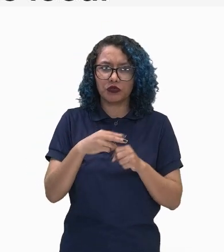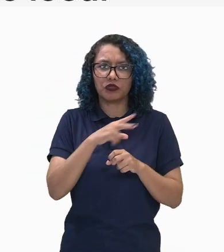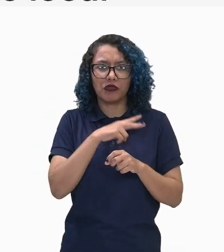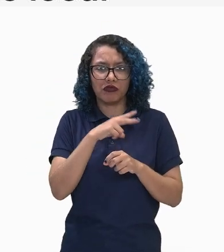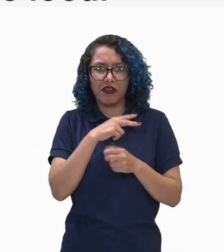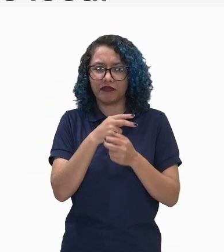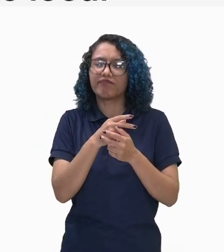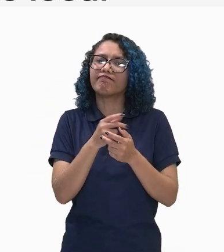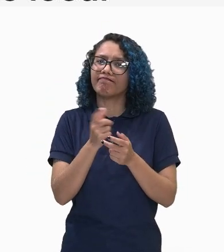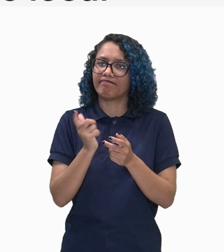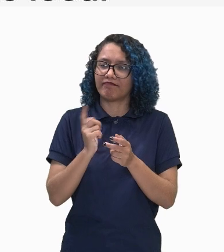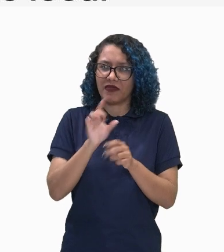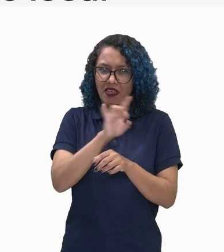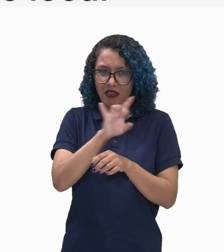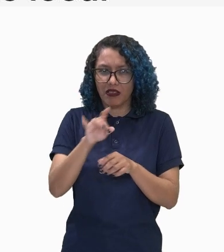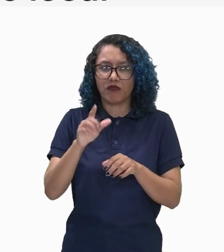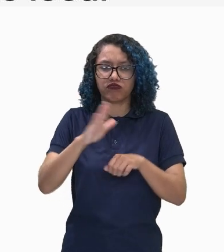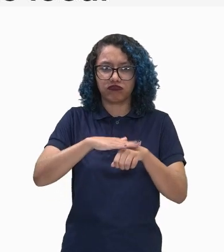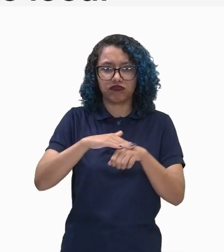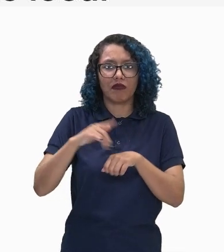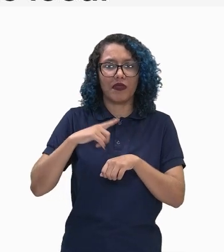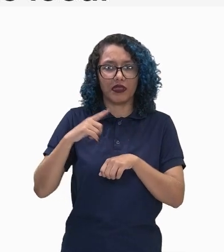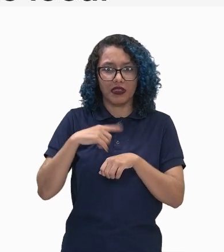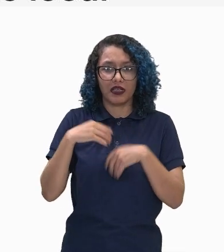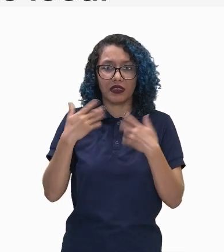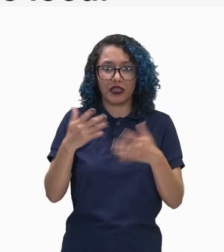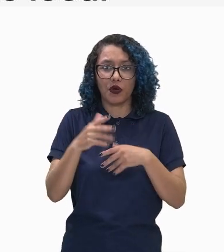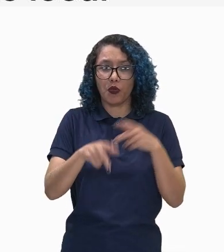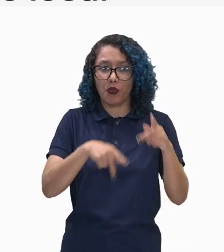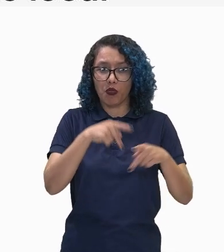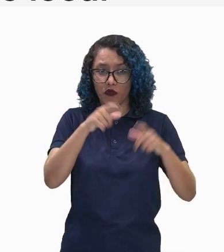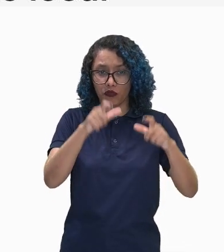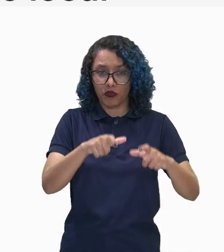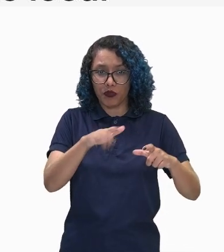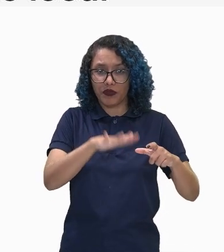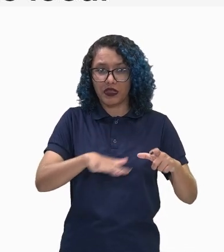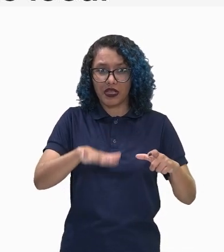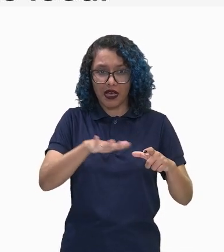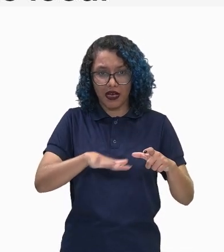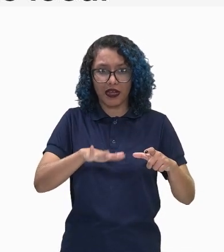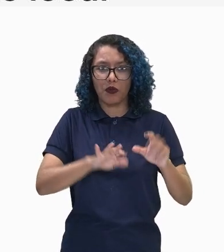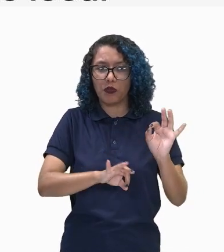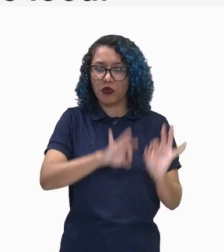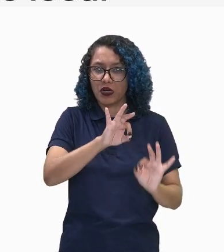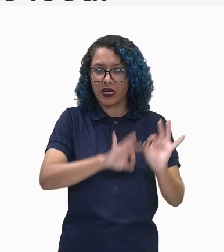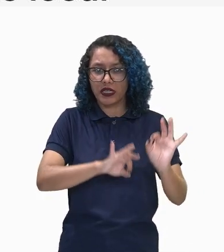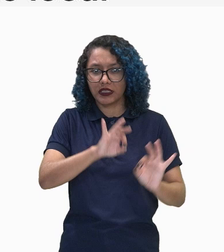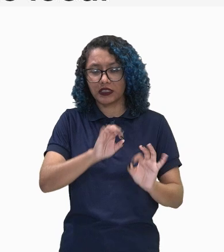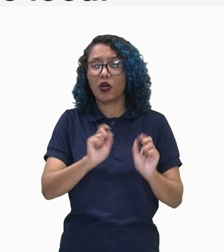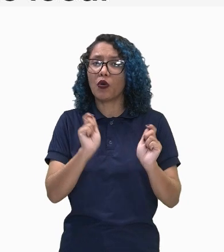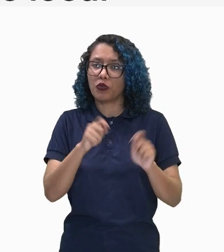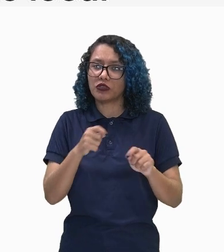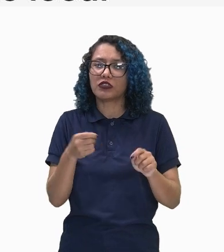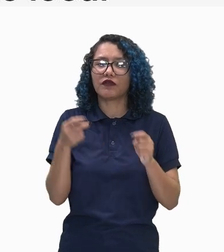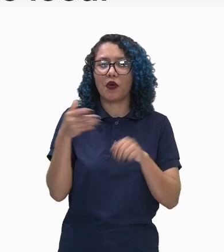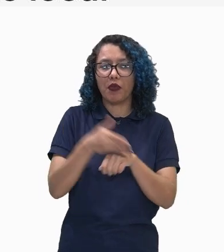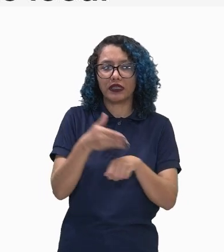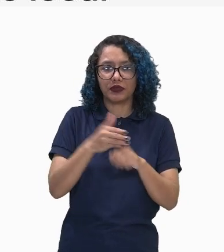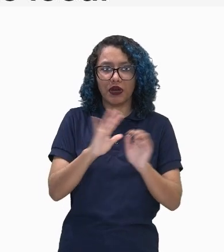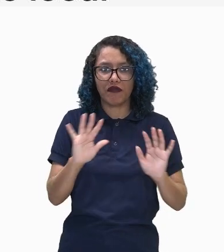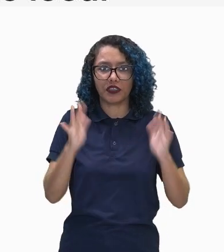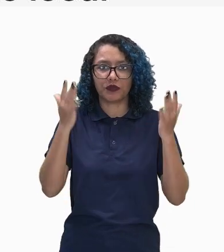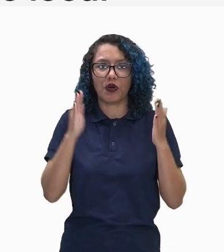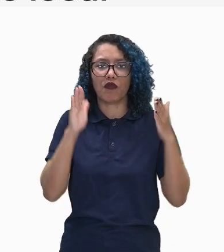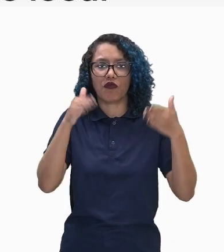dessa maneira, a população local realiza ou tem acesso a festivais que abrangem artes visuais,